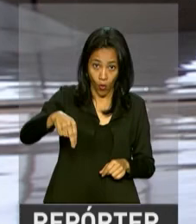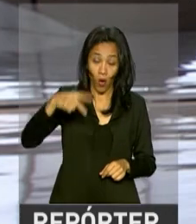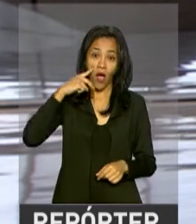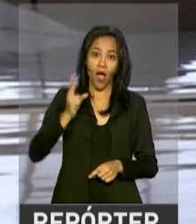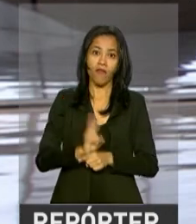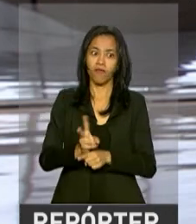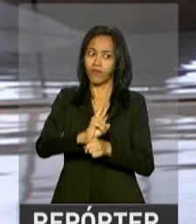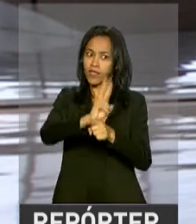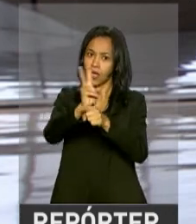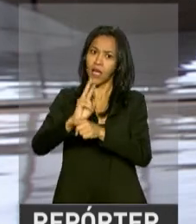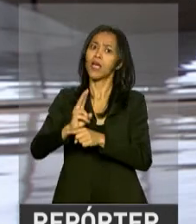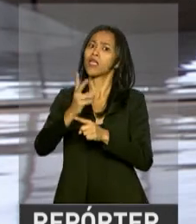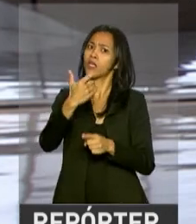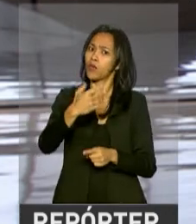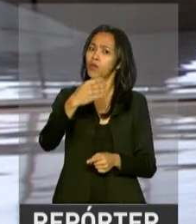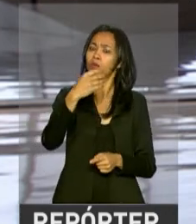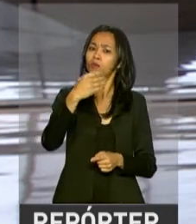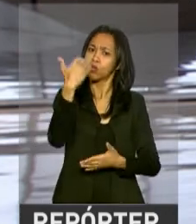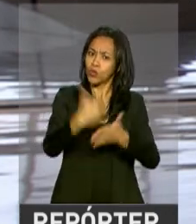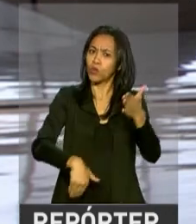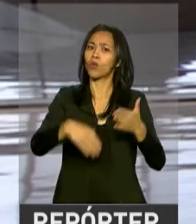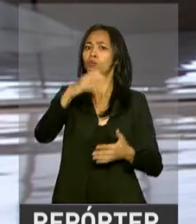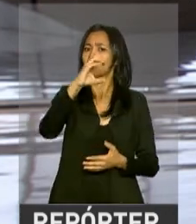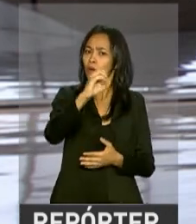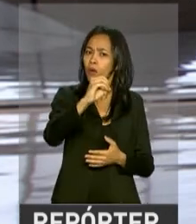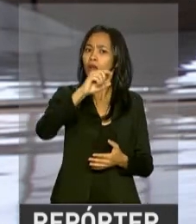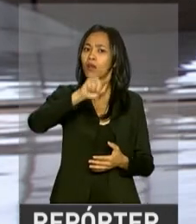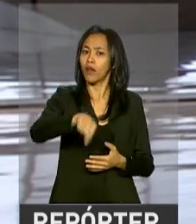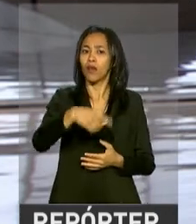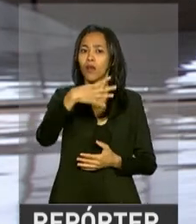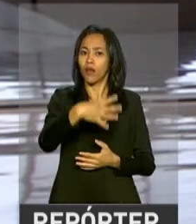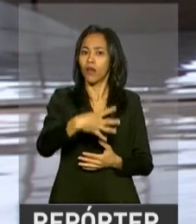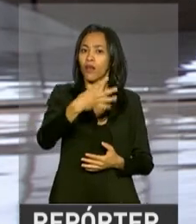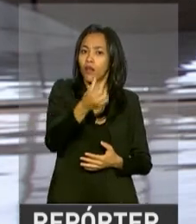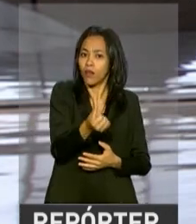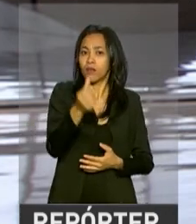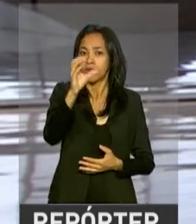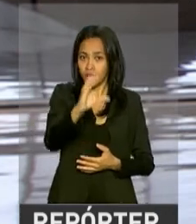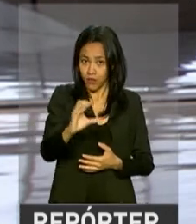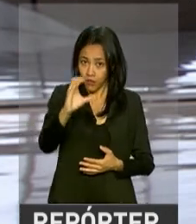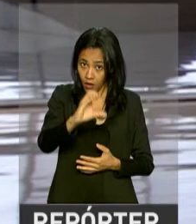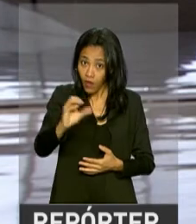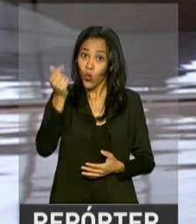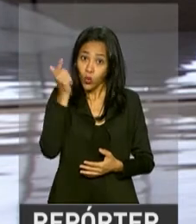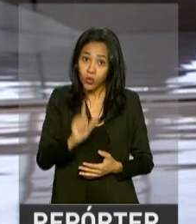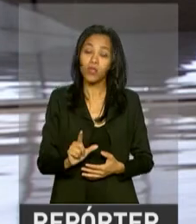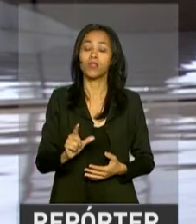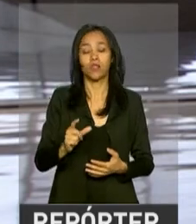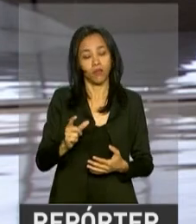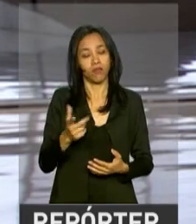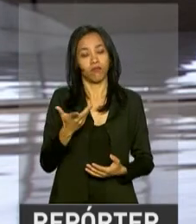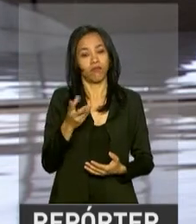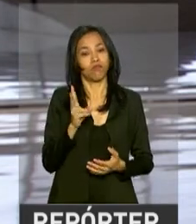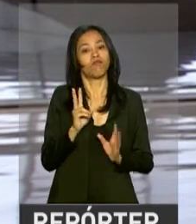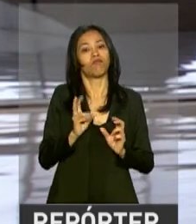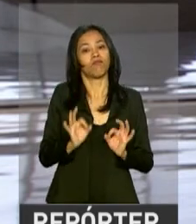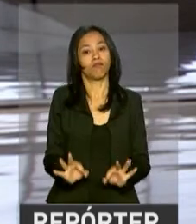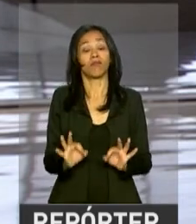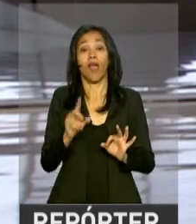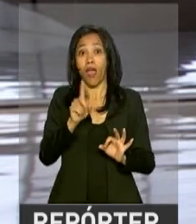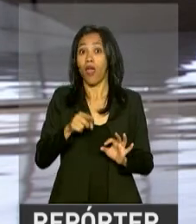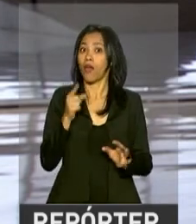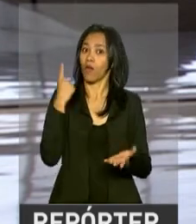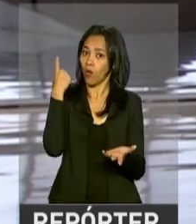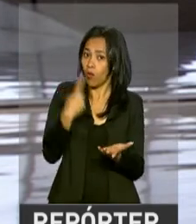desconto de 46 centavos no litro de diesel chegue ao consumidor final a iniciativa faz parte do acordo